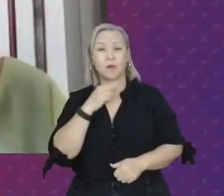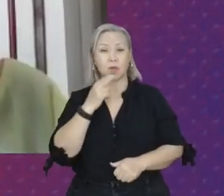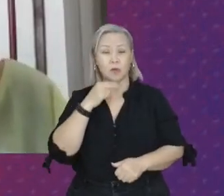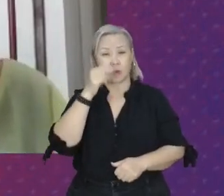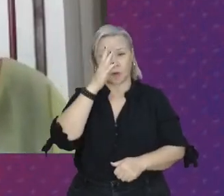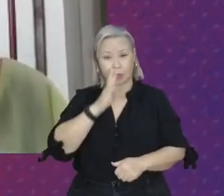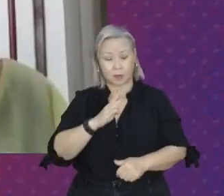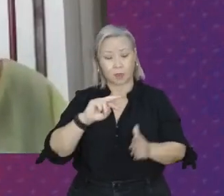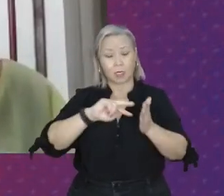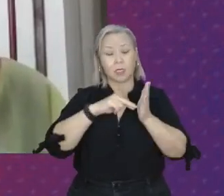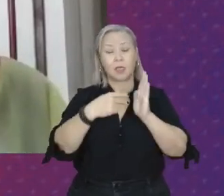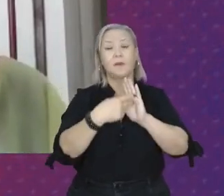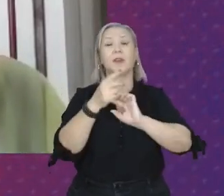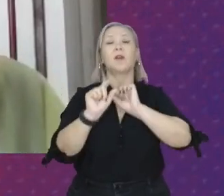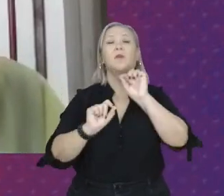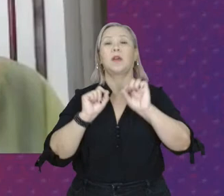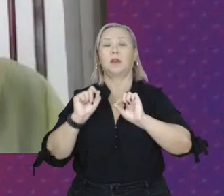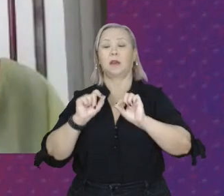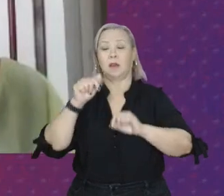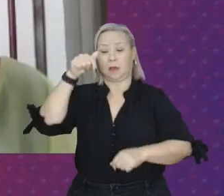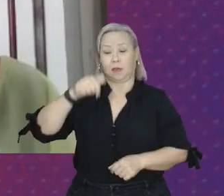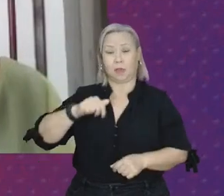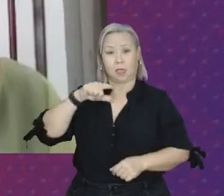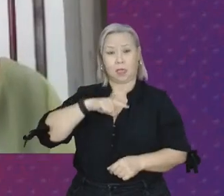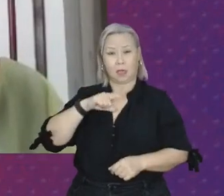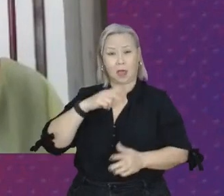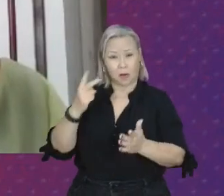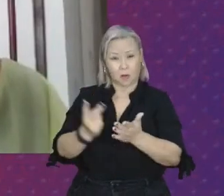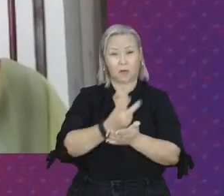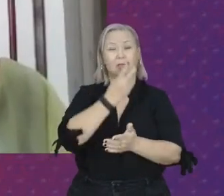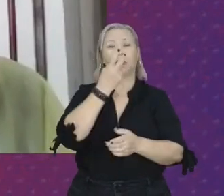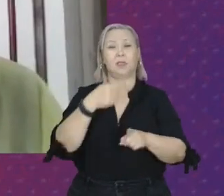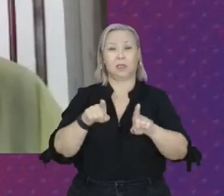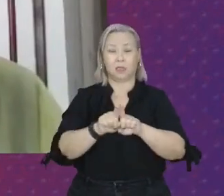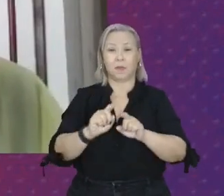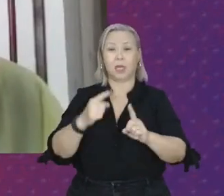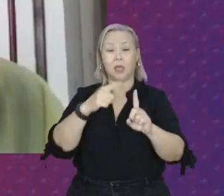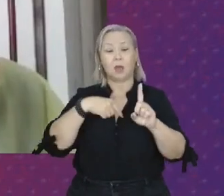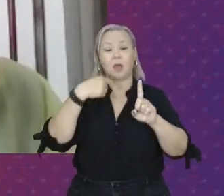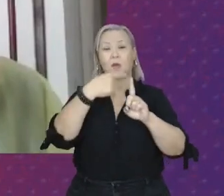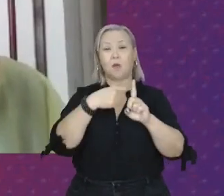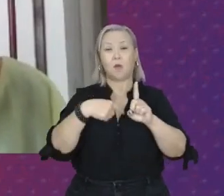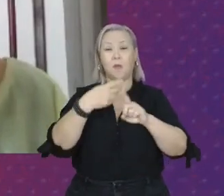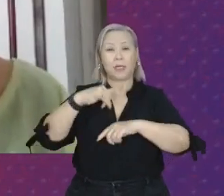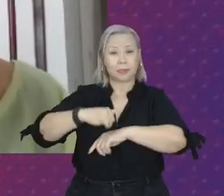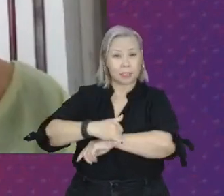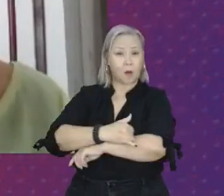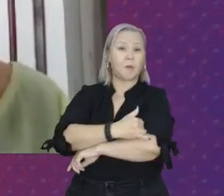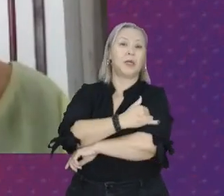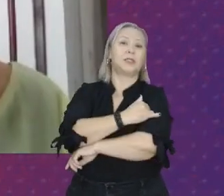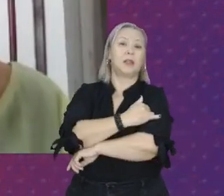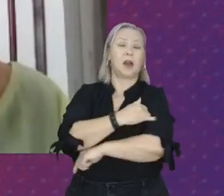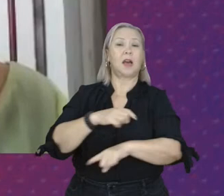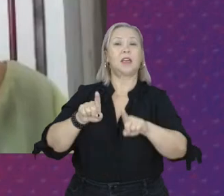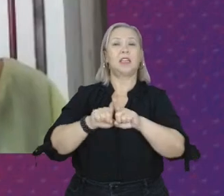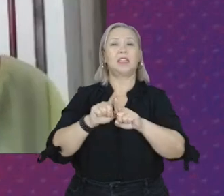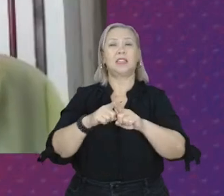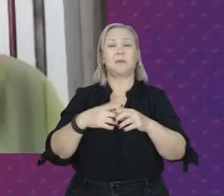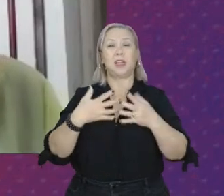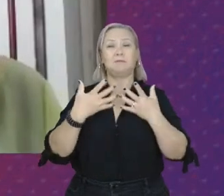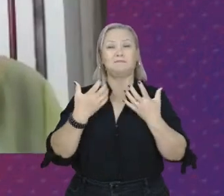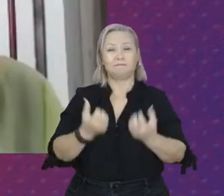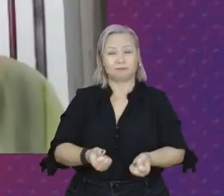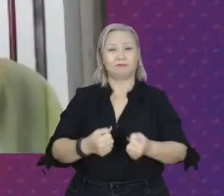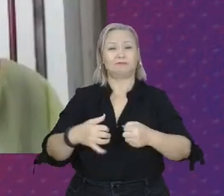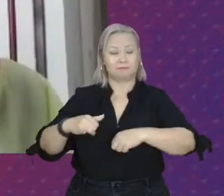significa que aqui tem ocorrido também o aumento da obesidade e do sobrepeso.